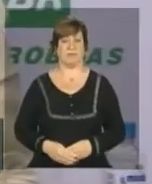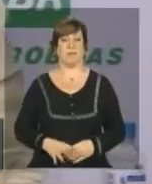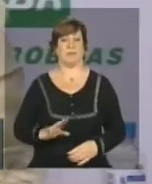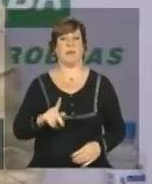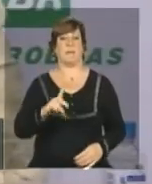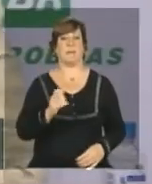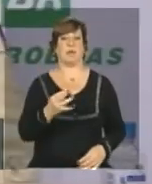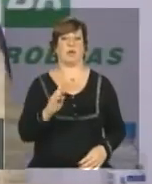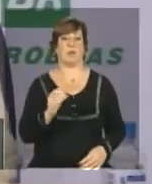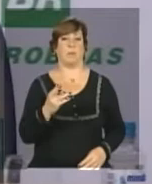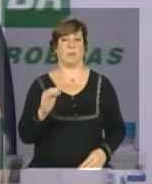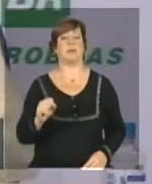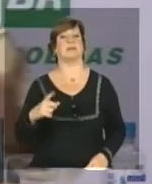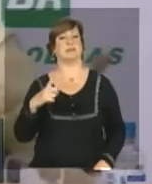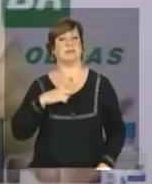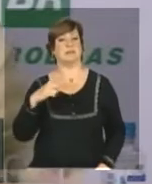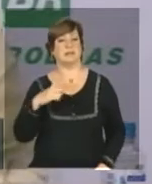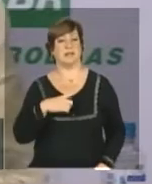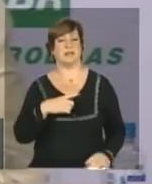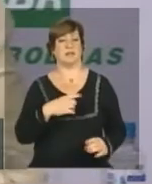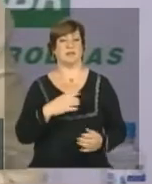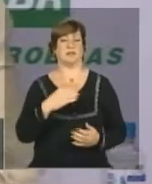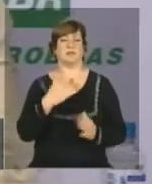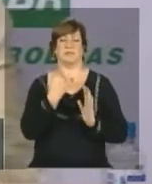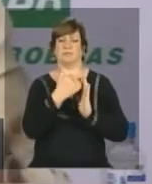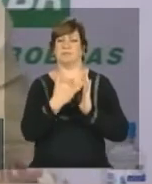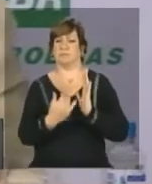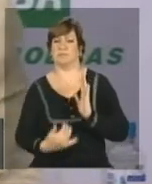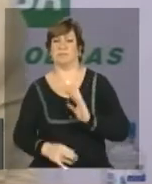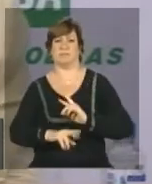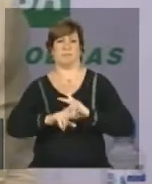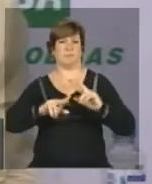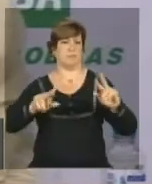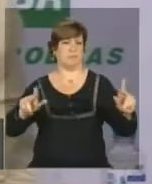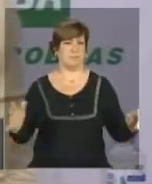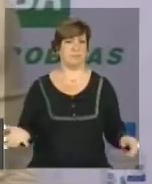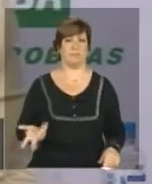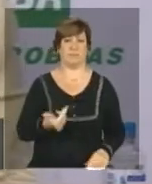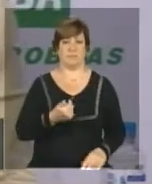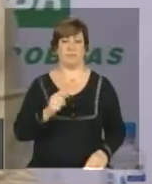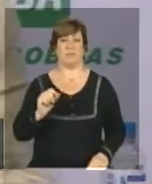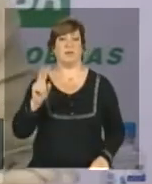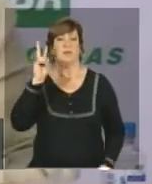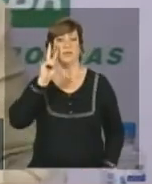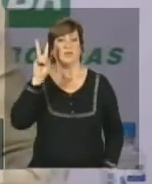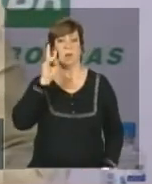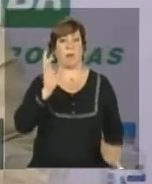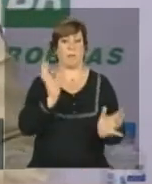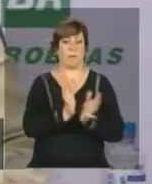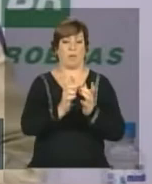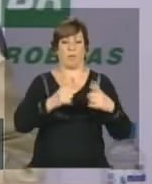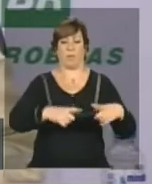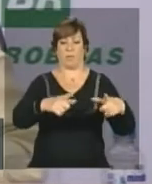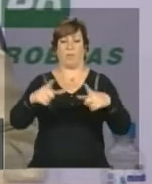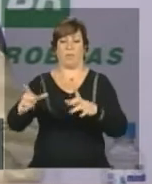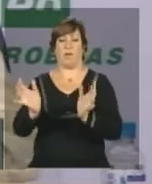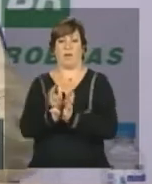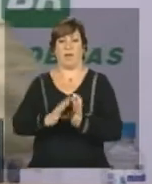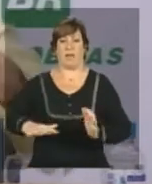a Petrobras tem um cardápio espetacular com relação às áreas. Nós temos um